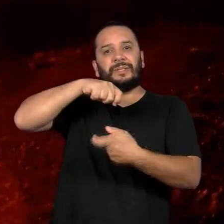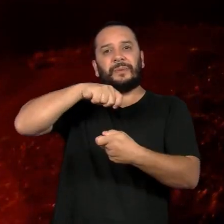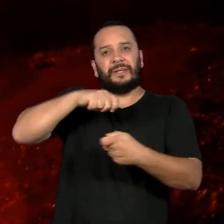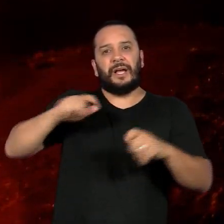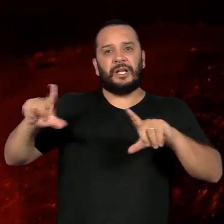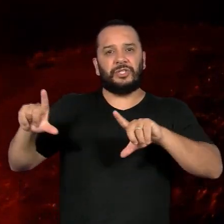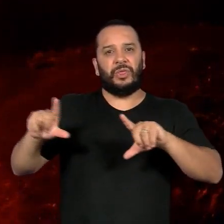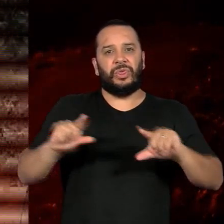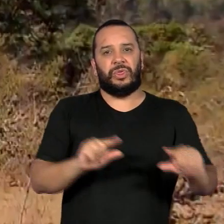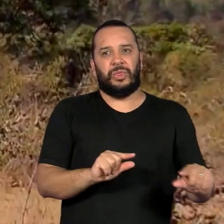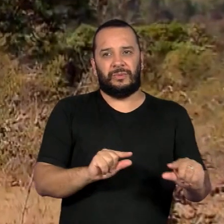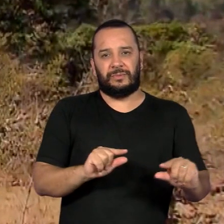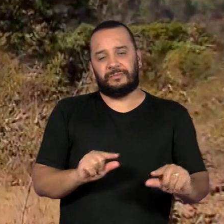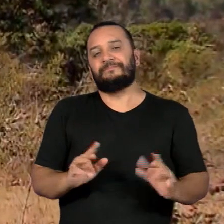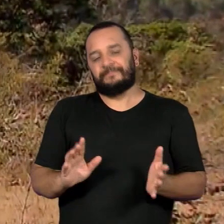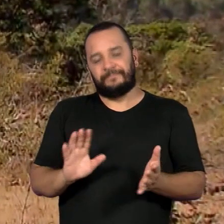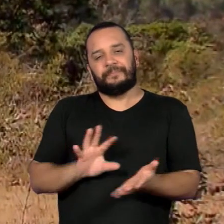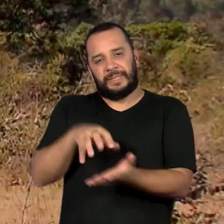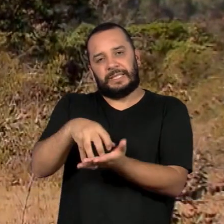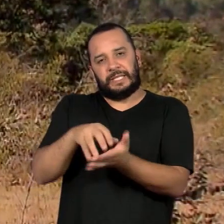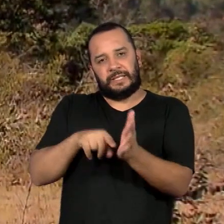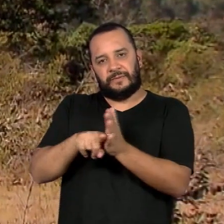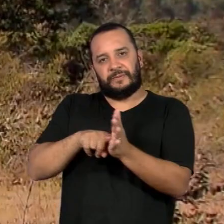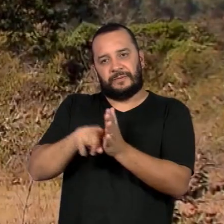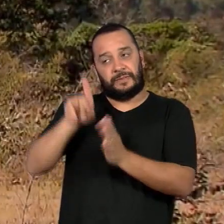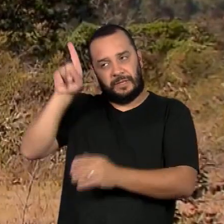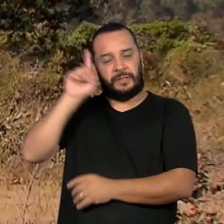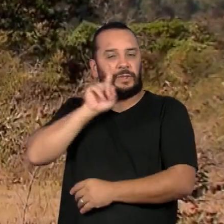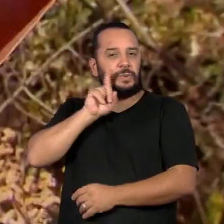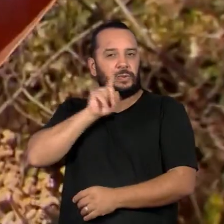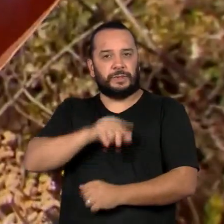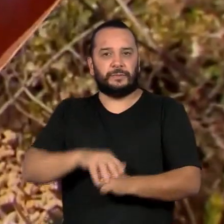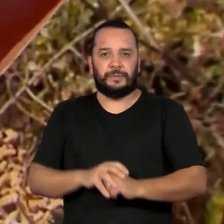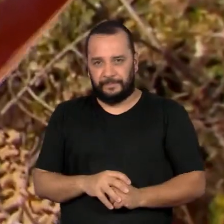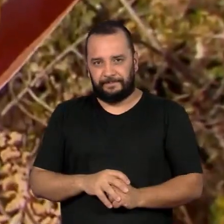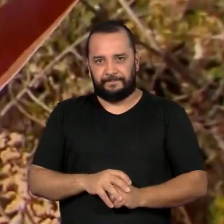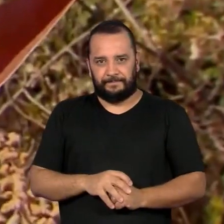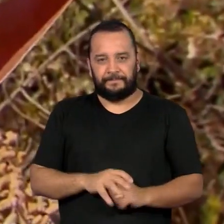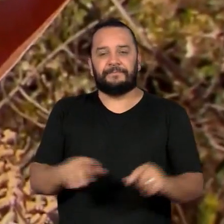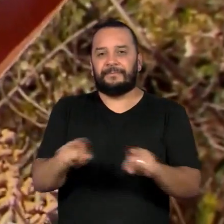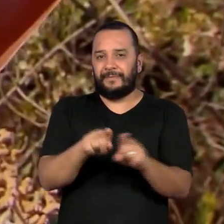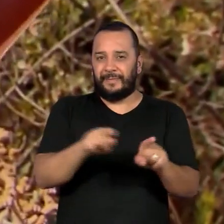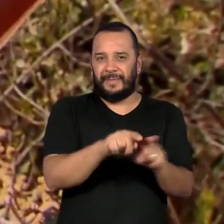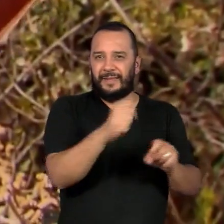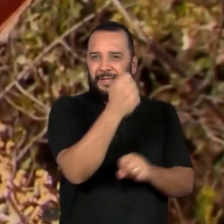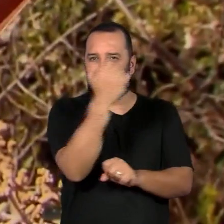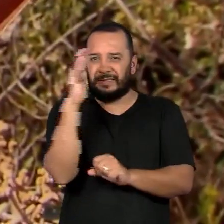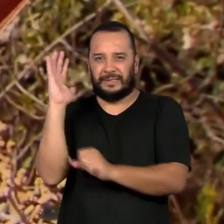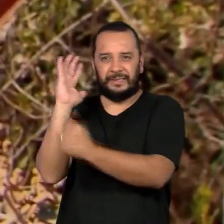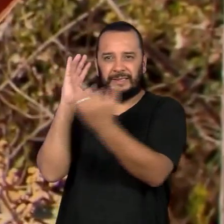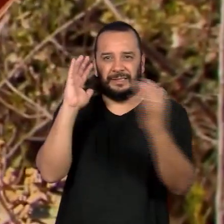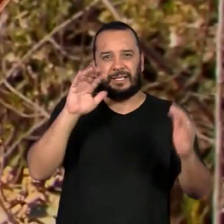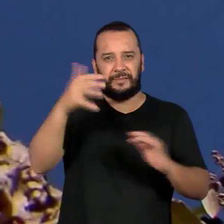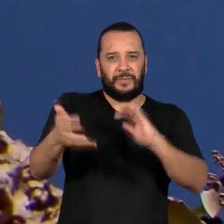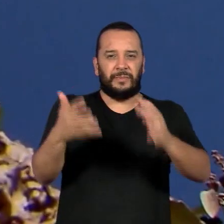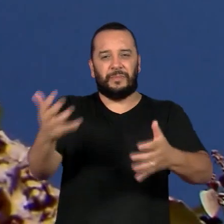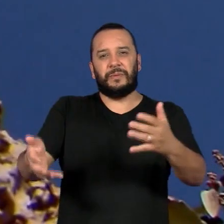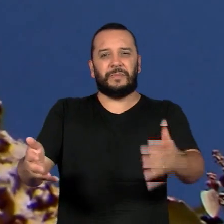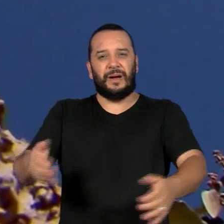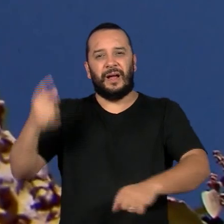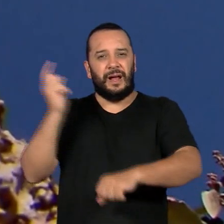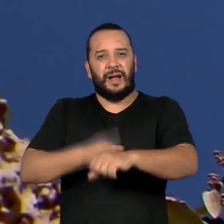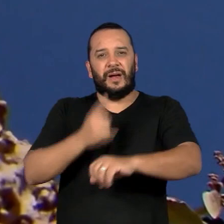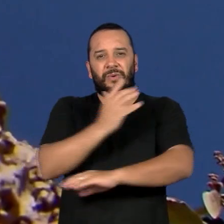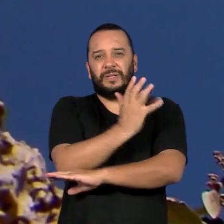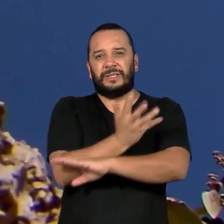Estados Unidos. Os alertas de desmatamento batem recorde no Cerrado. Foi destruída uma área